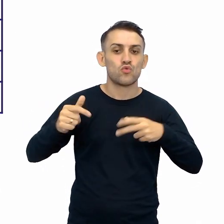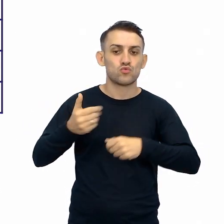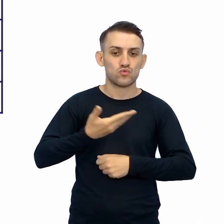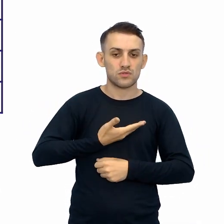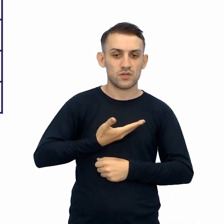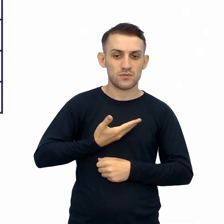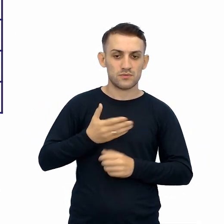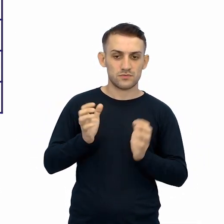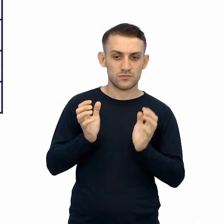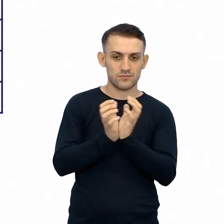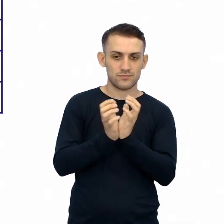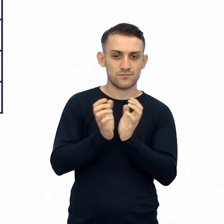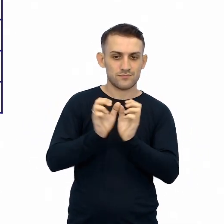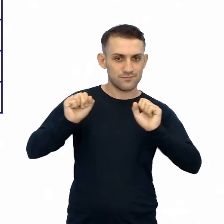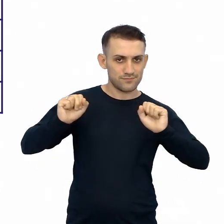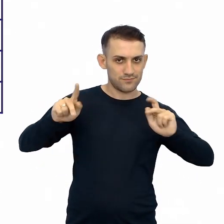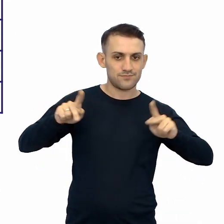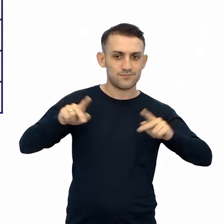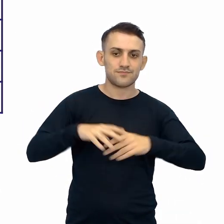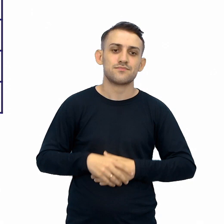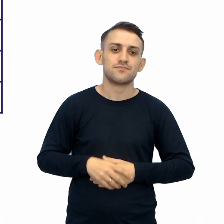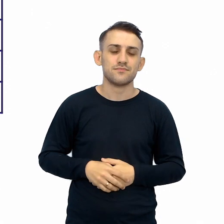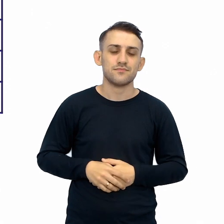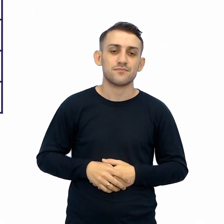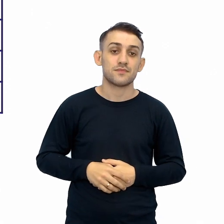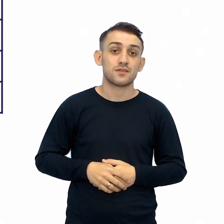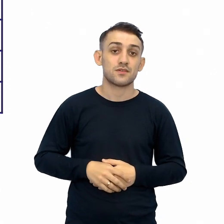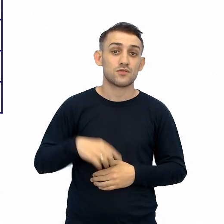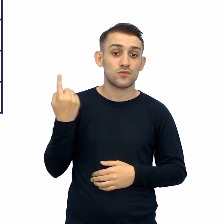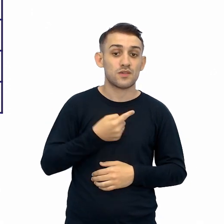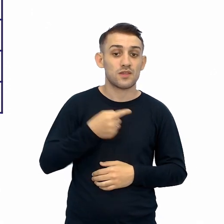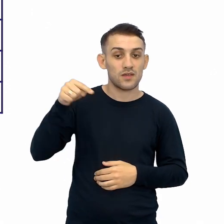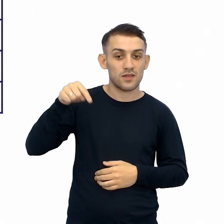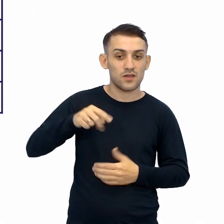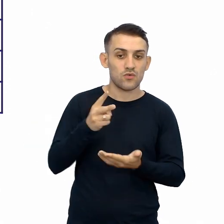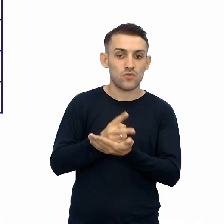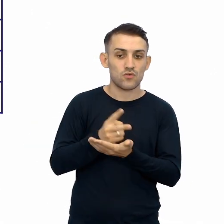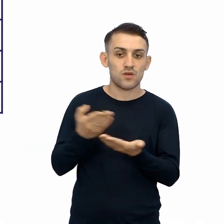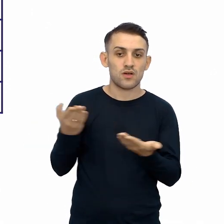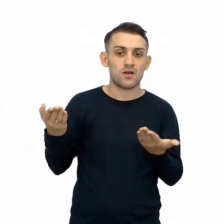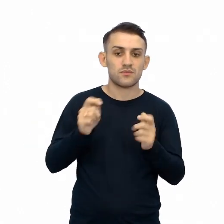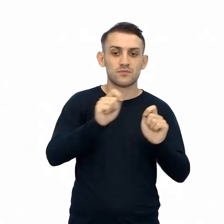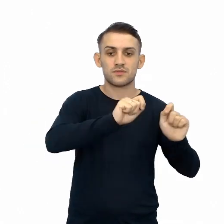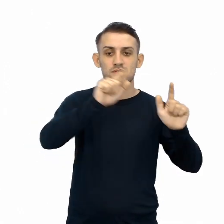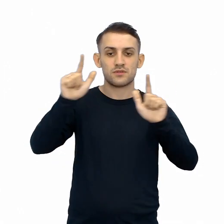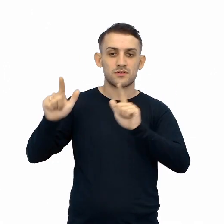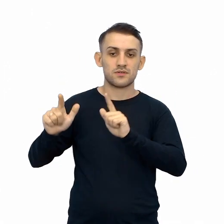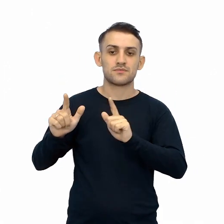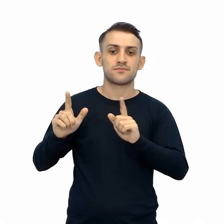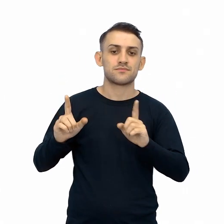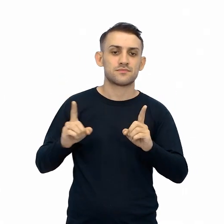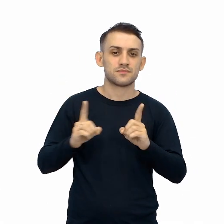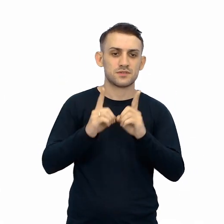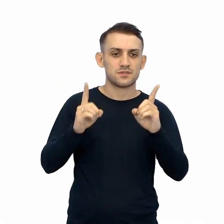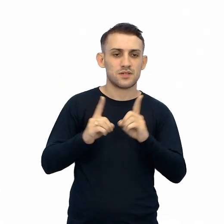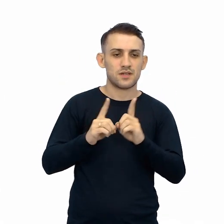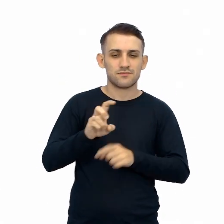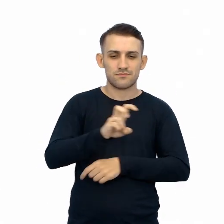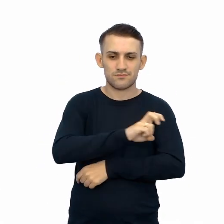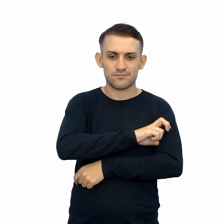turma. Tá bom? Muito bem, vamos então agora à sequência didática 9 do 5º